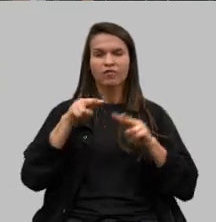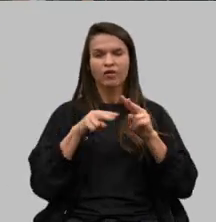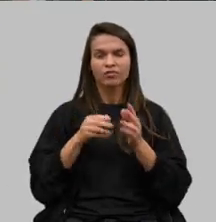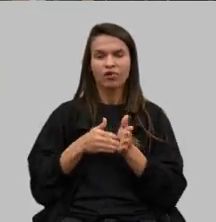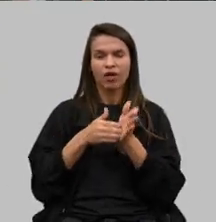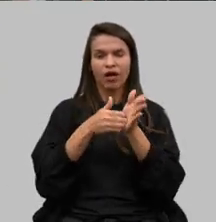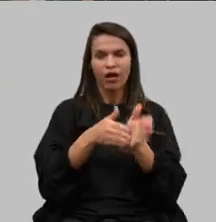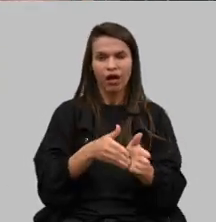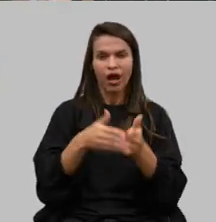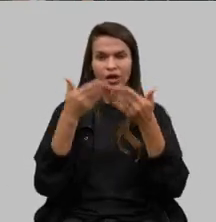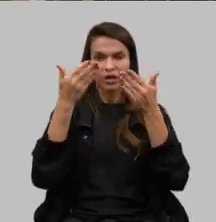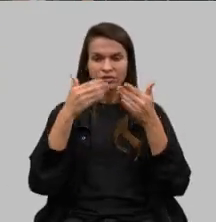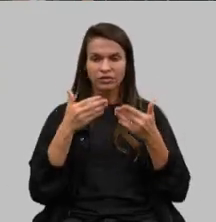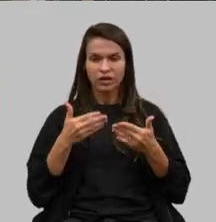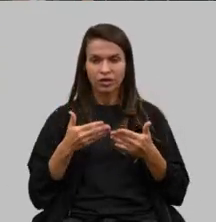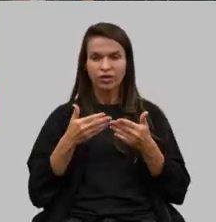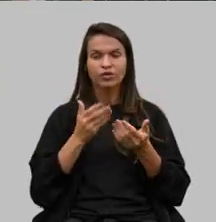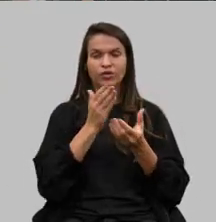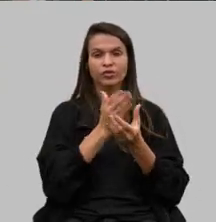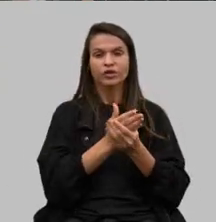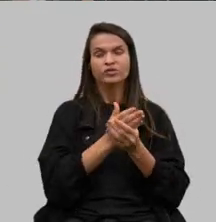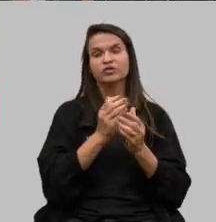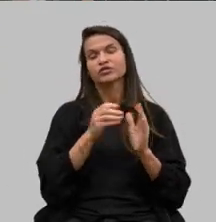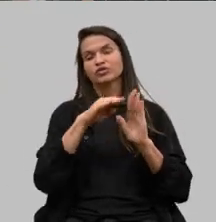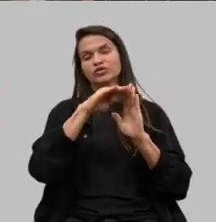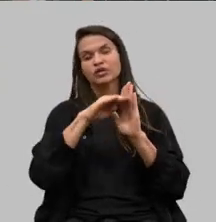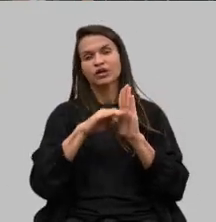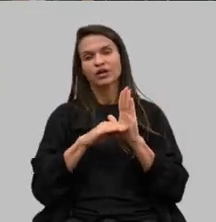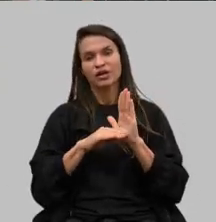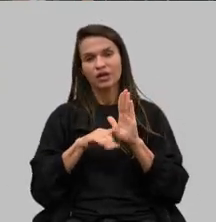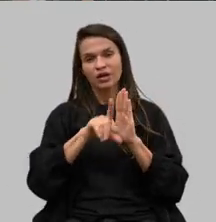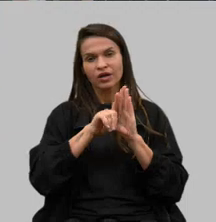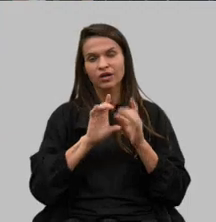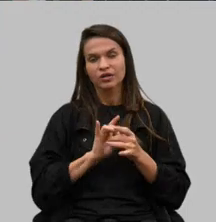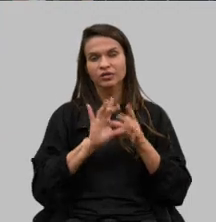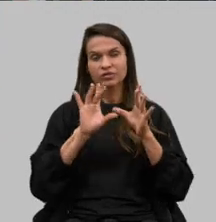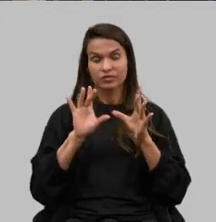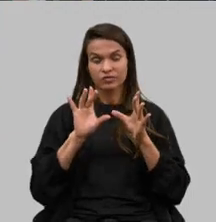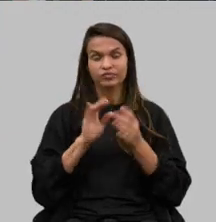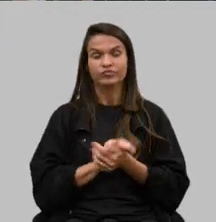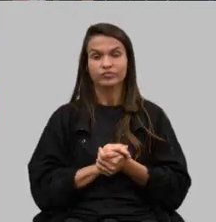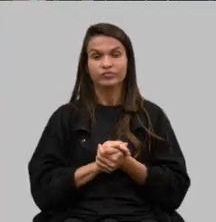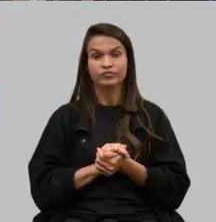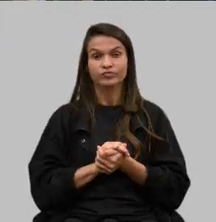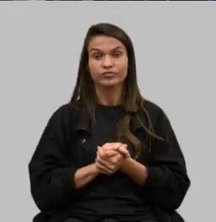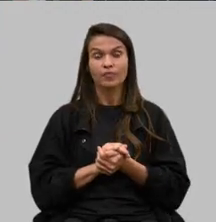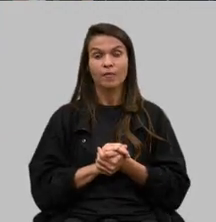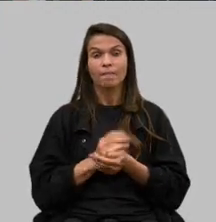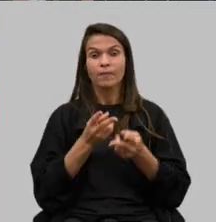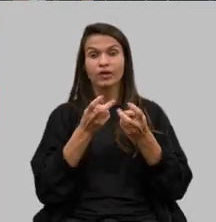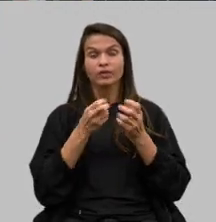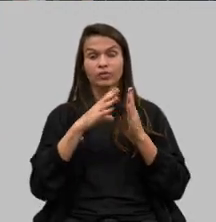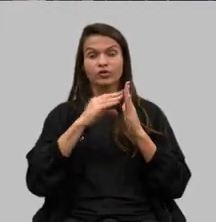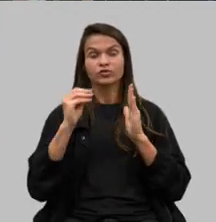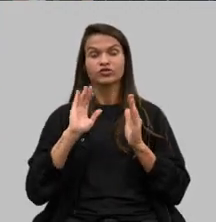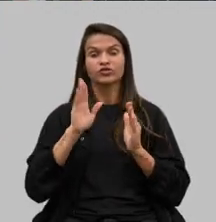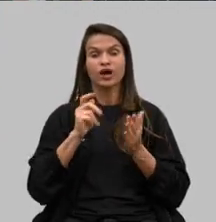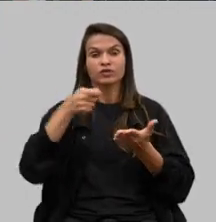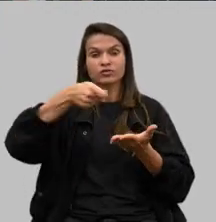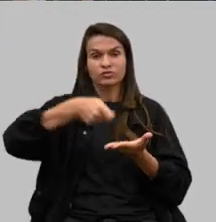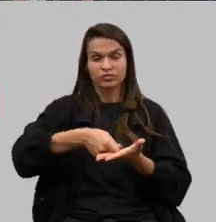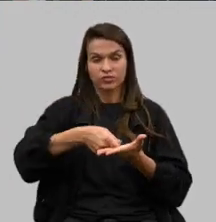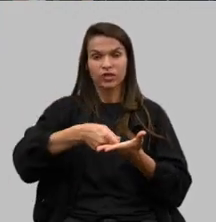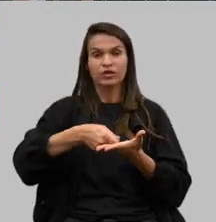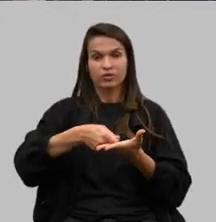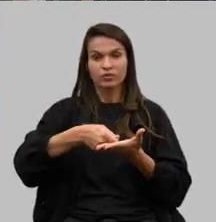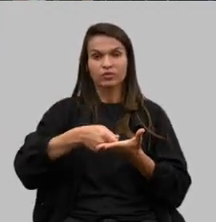sua análise do processo de licenciamento e dos Outros Atos autorizativos aí chegamos de fato ao modelo que Foi estabelecido como né a